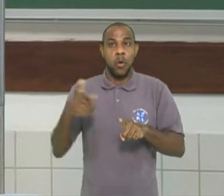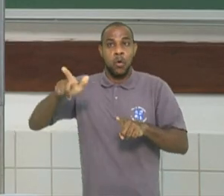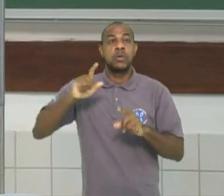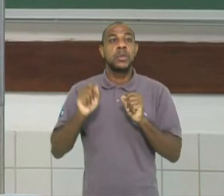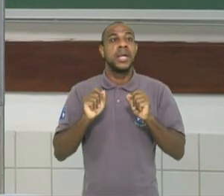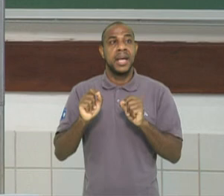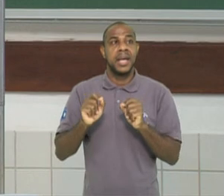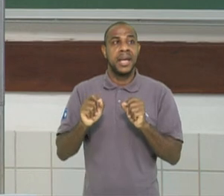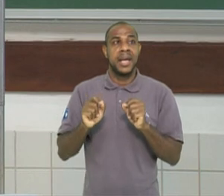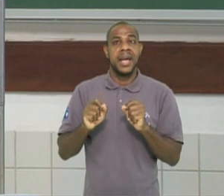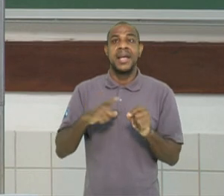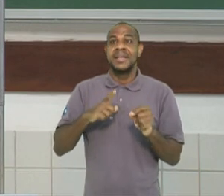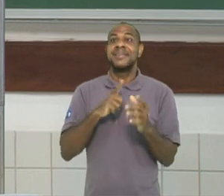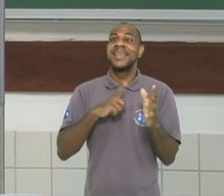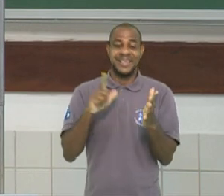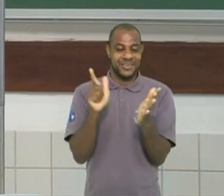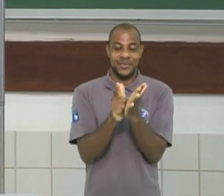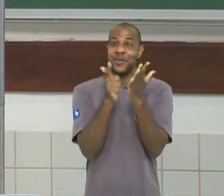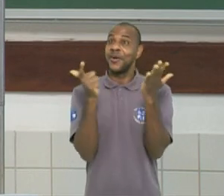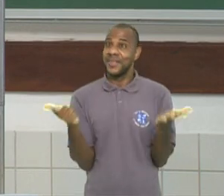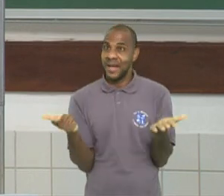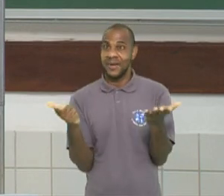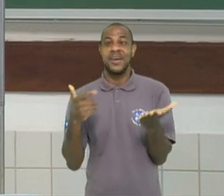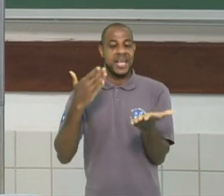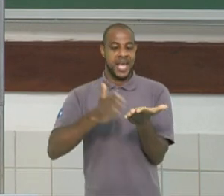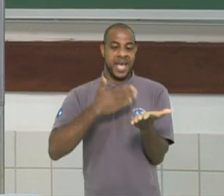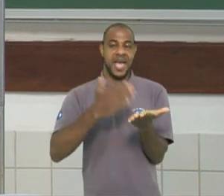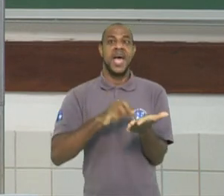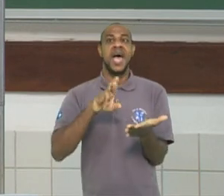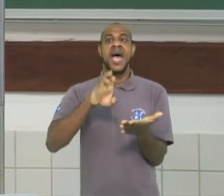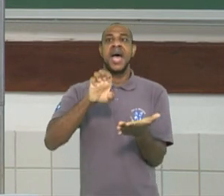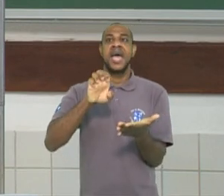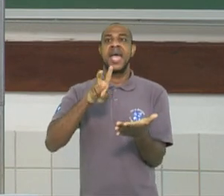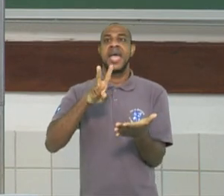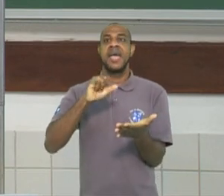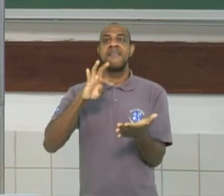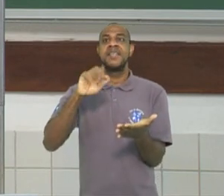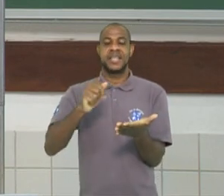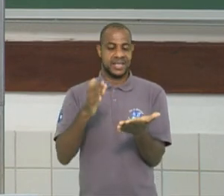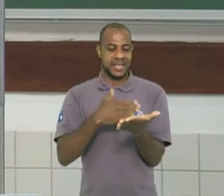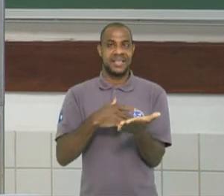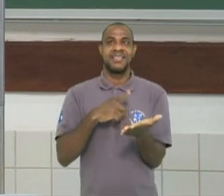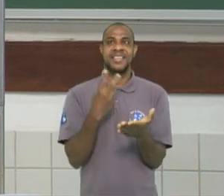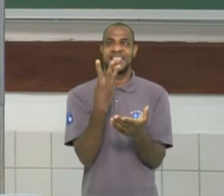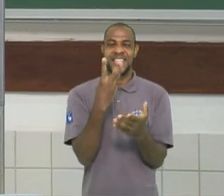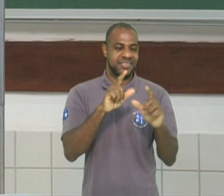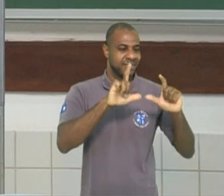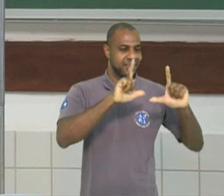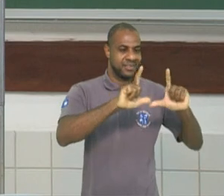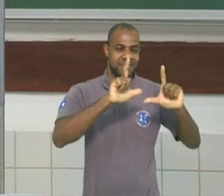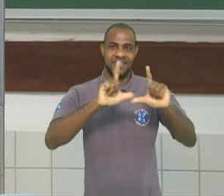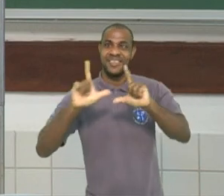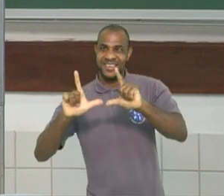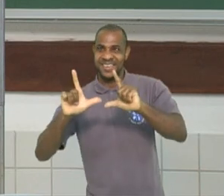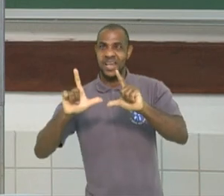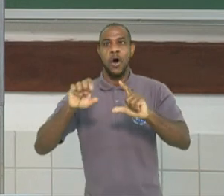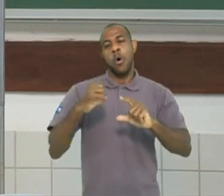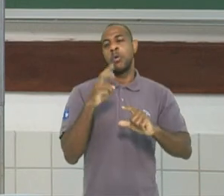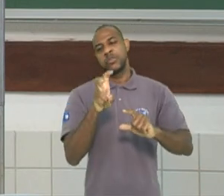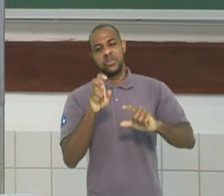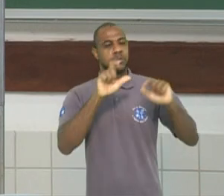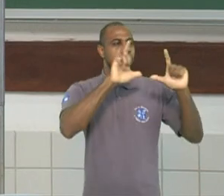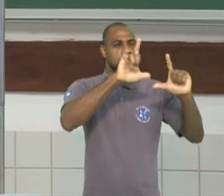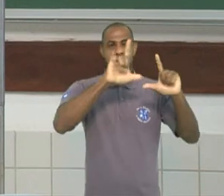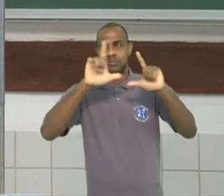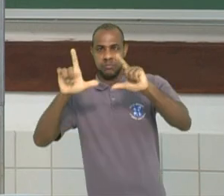é muito populares em jornais e revistas que vinha apenas três quadros né Às vezes até 15 quadrinhos